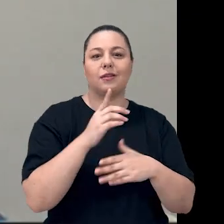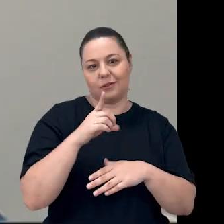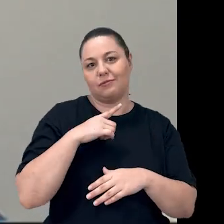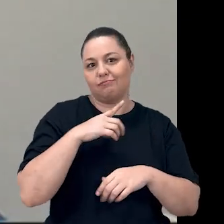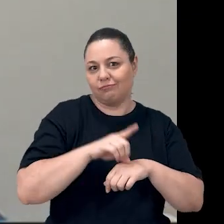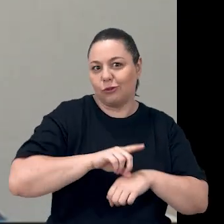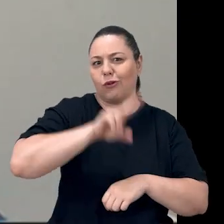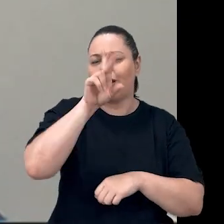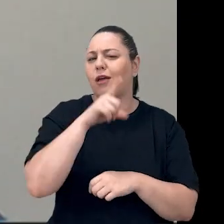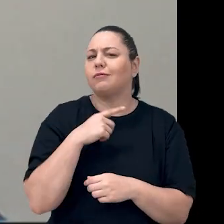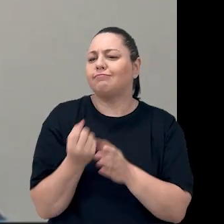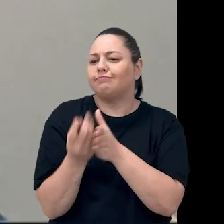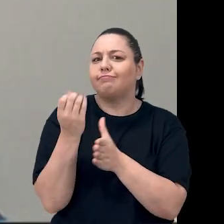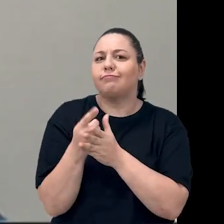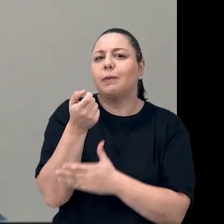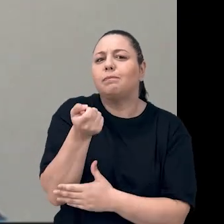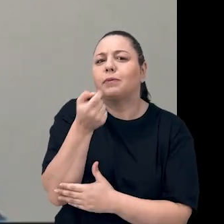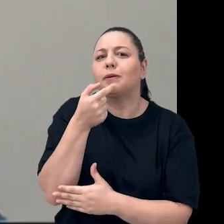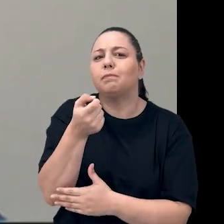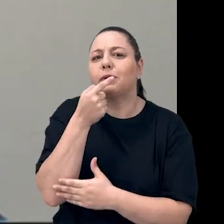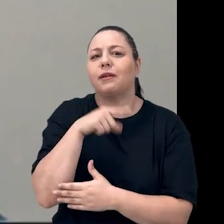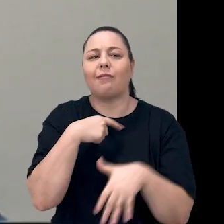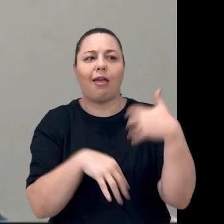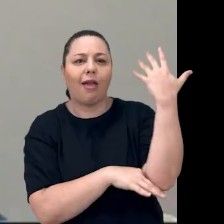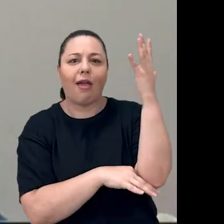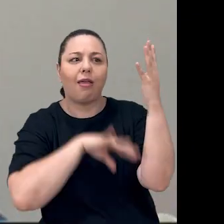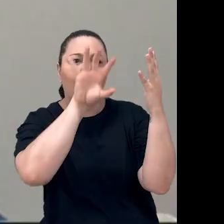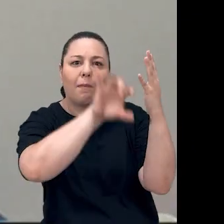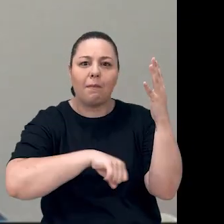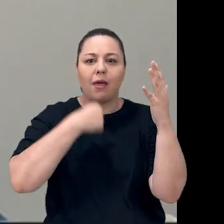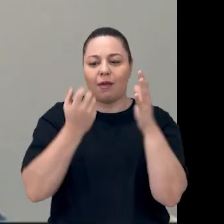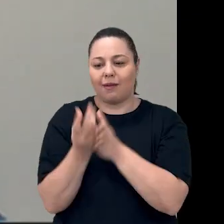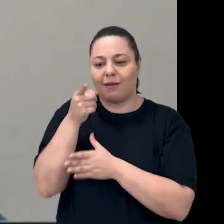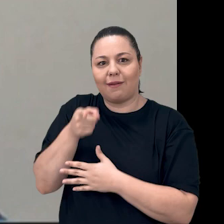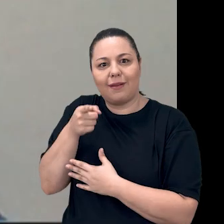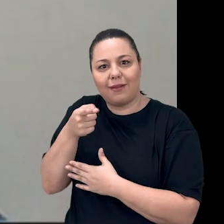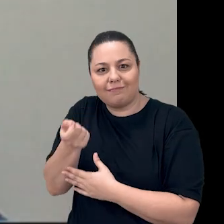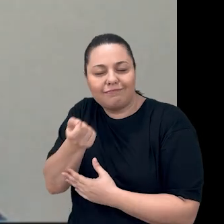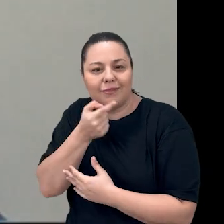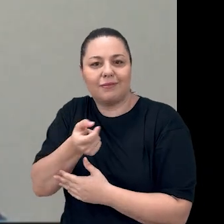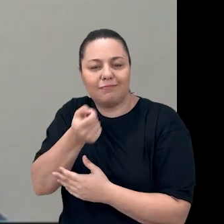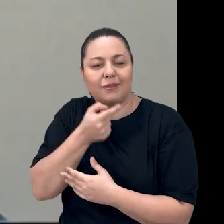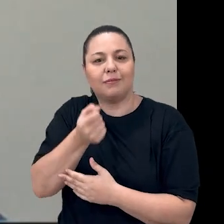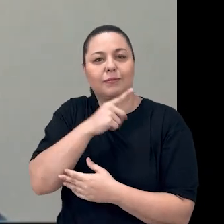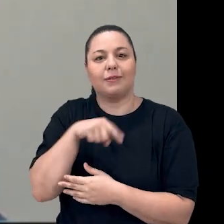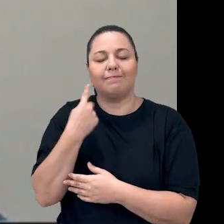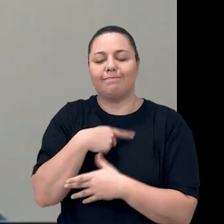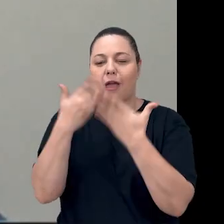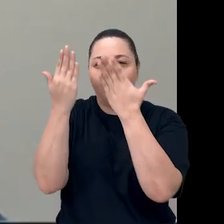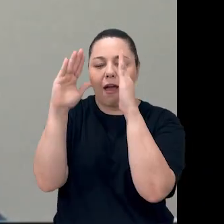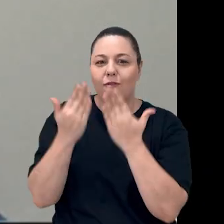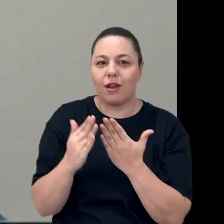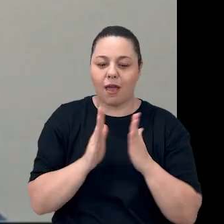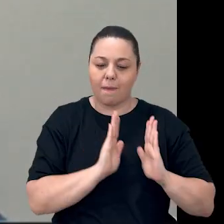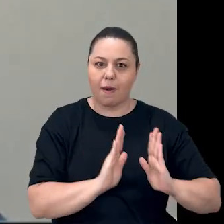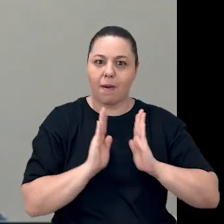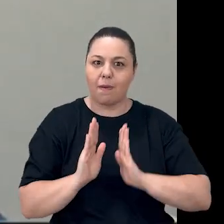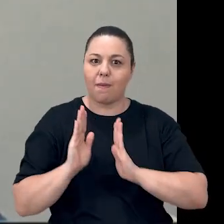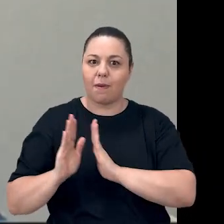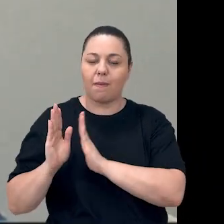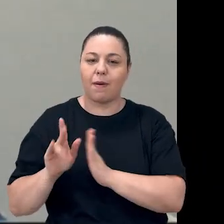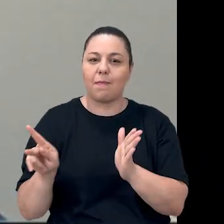tese de doutorado, no qual produzimos comprimidos contendo lectinas de sementes de moringa oleífera e avaliamos os efeitos